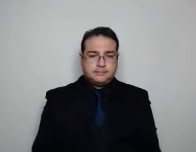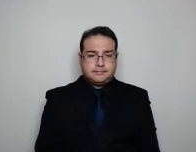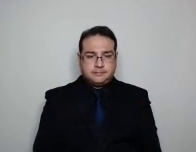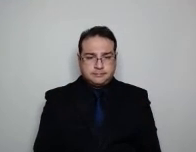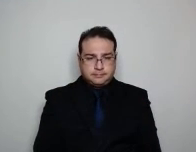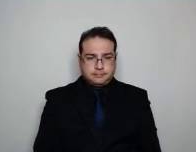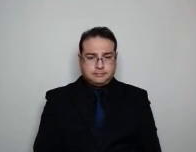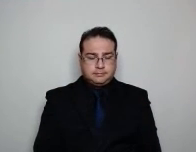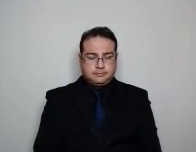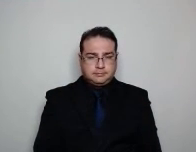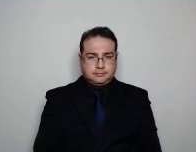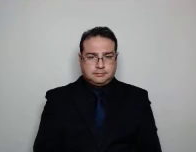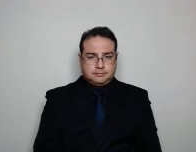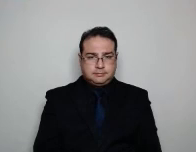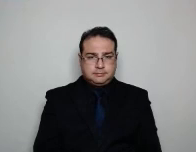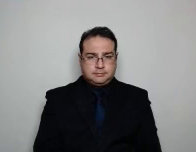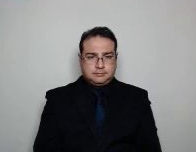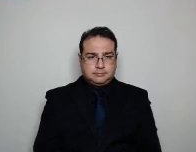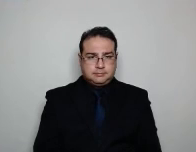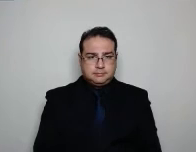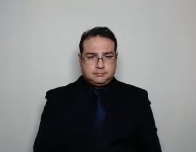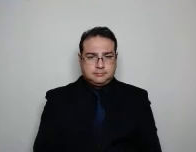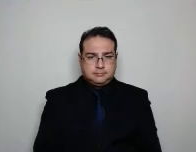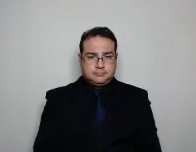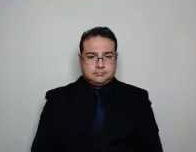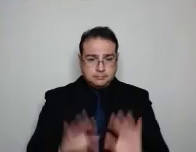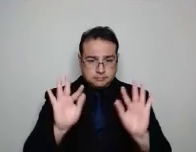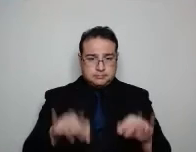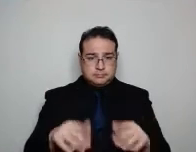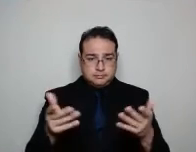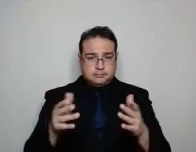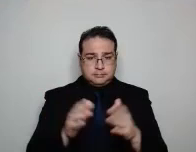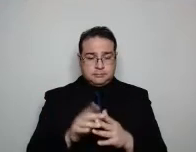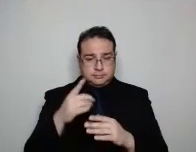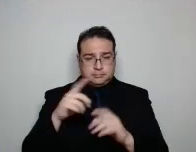Tá bom. Então, encerra a última sessão